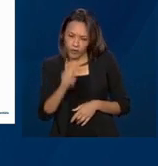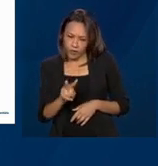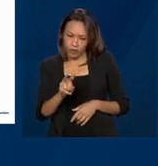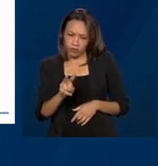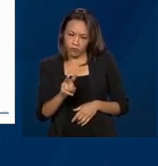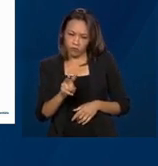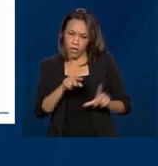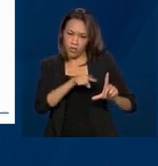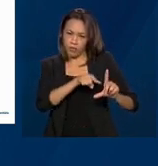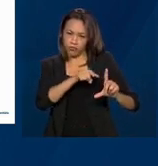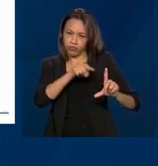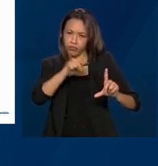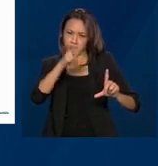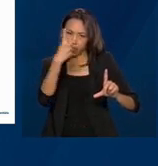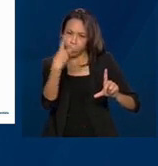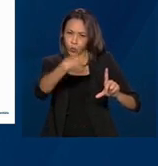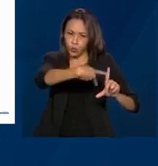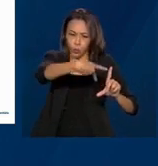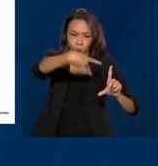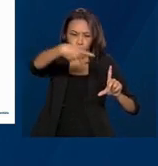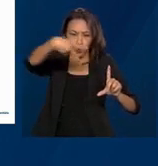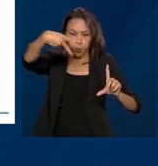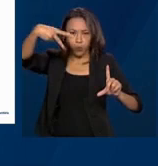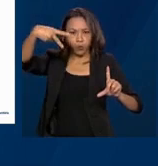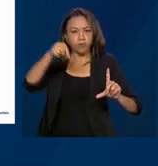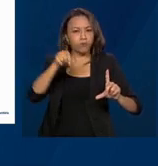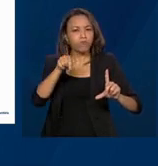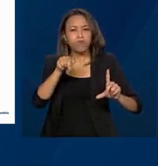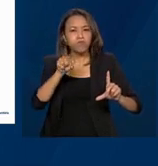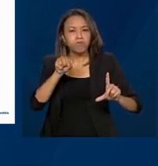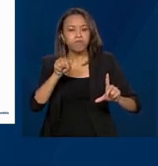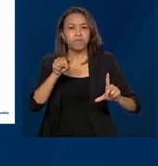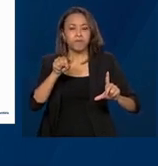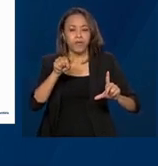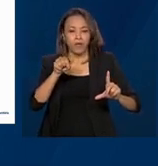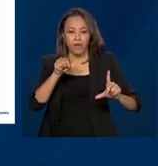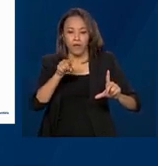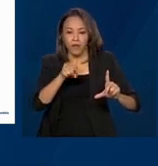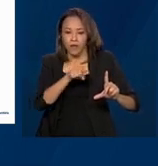avaliar essas duas curvas, a partir ali